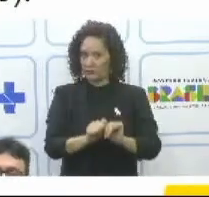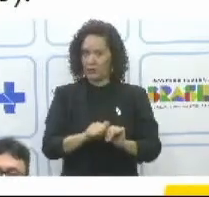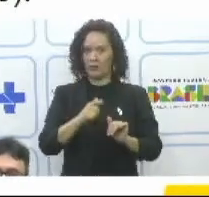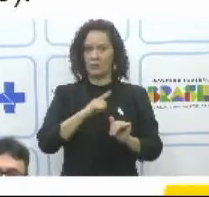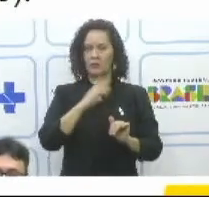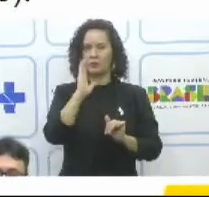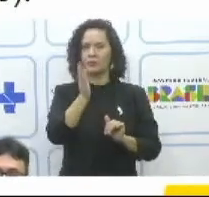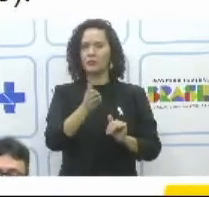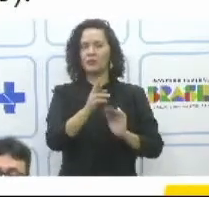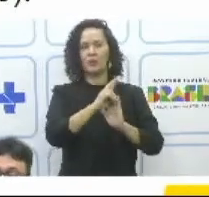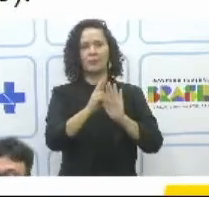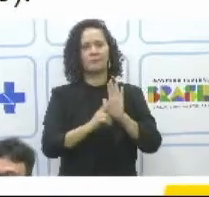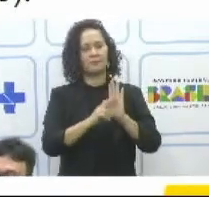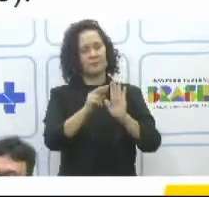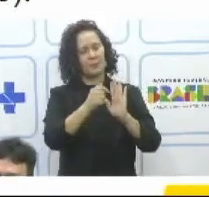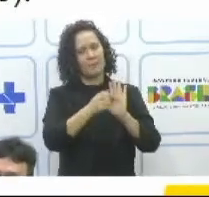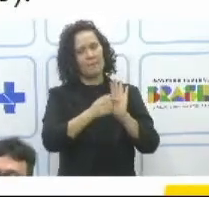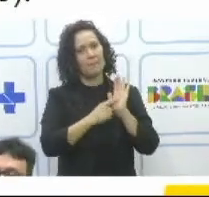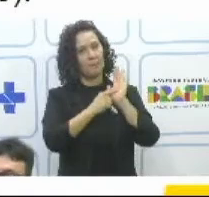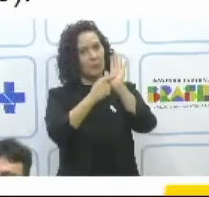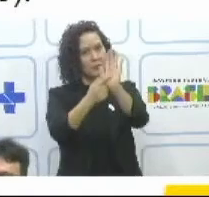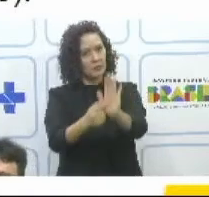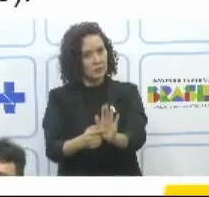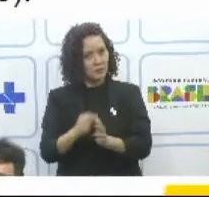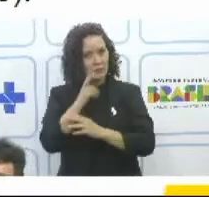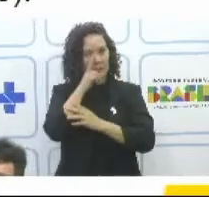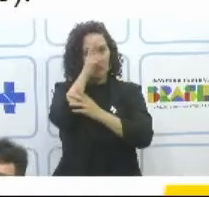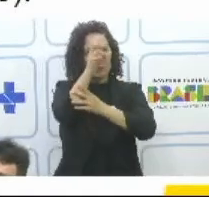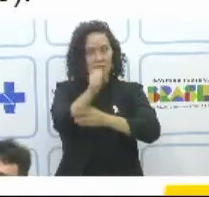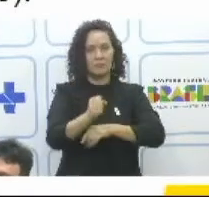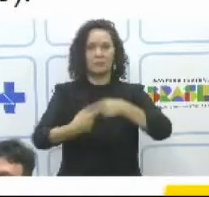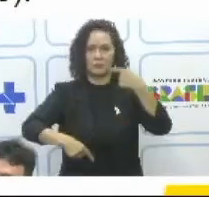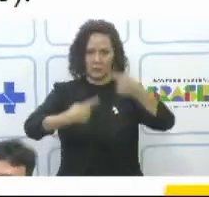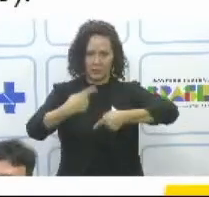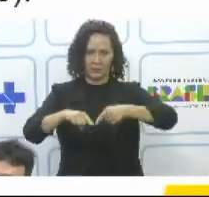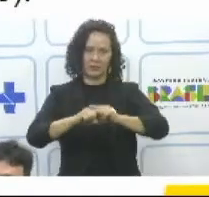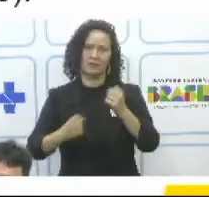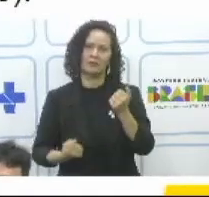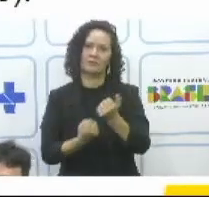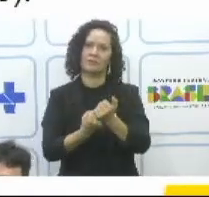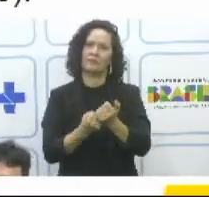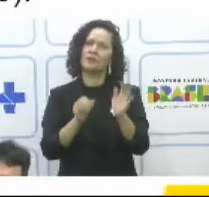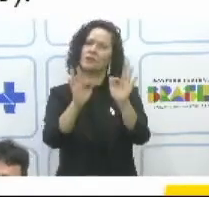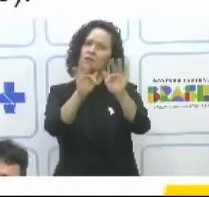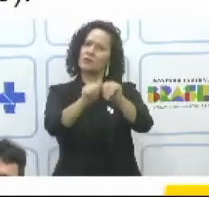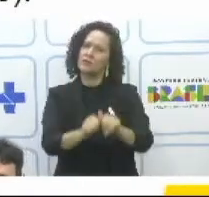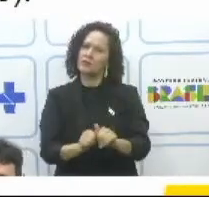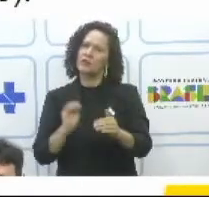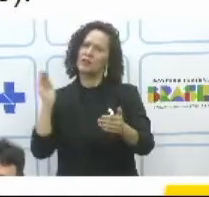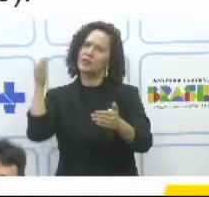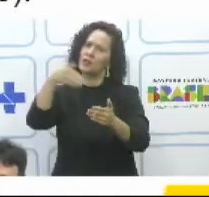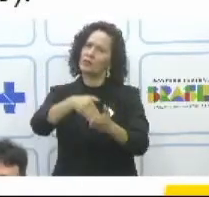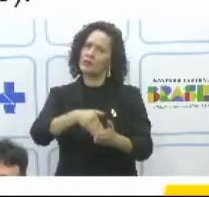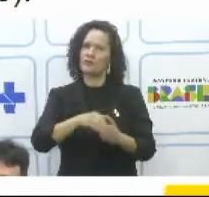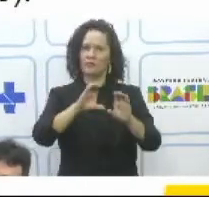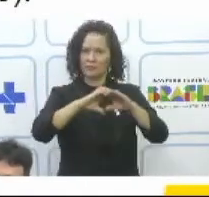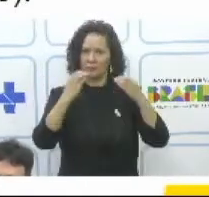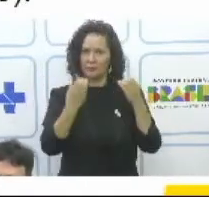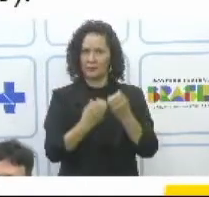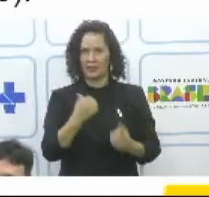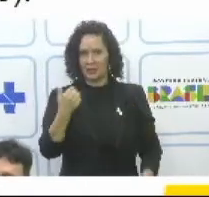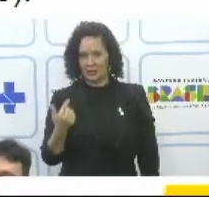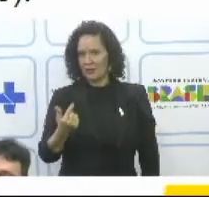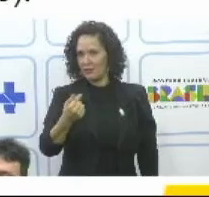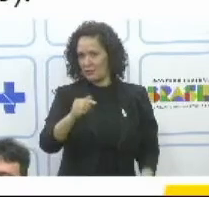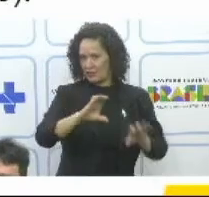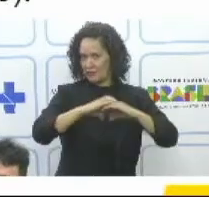vinha a sinalização de fortalecimento dessa política, até mesmo na última conferência, na 17ª conferência, onde